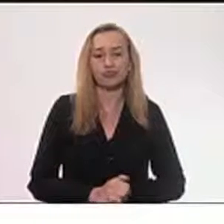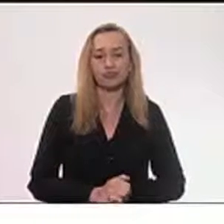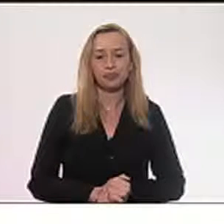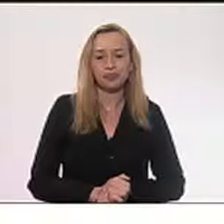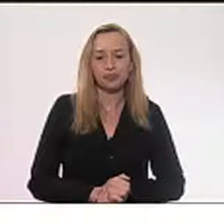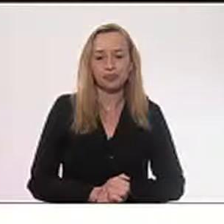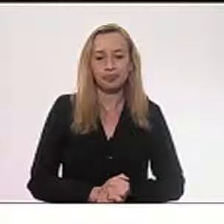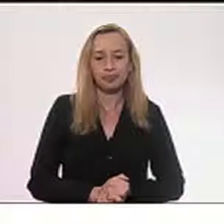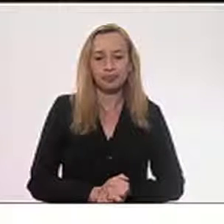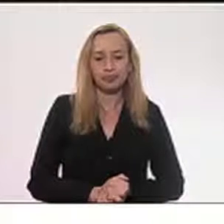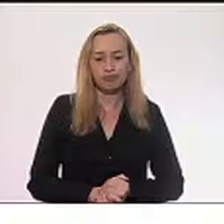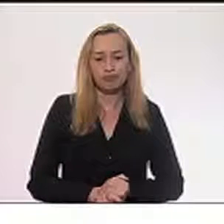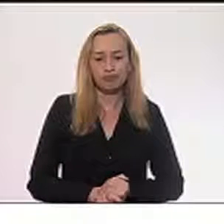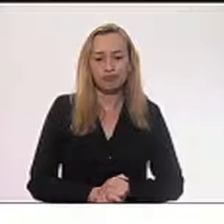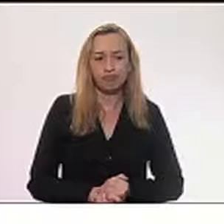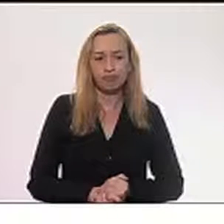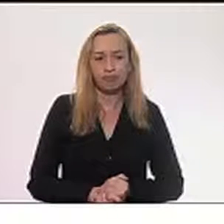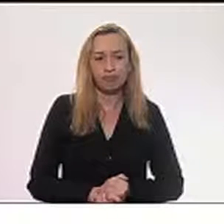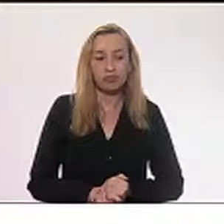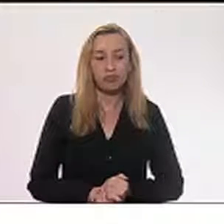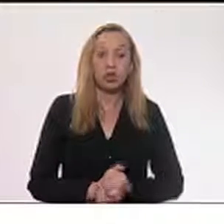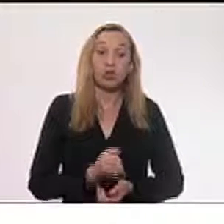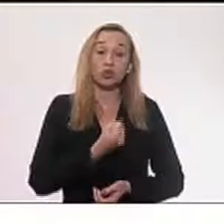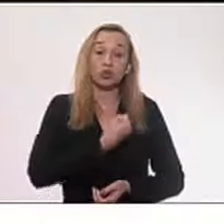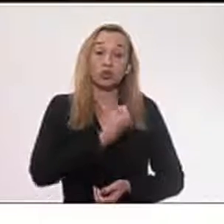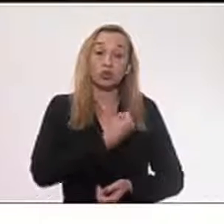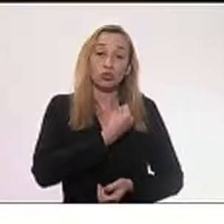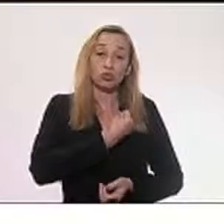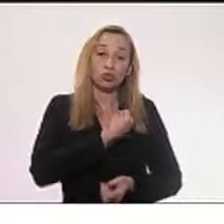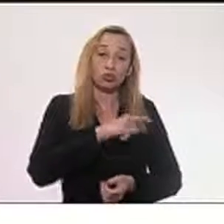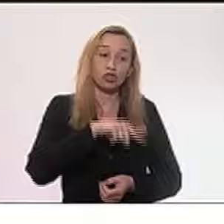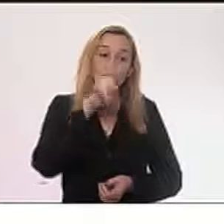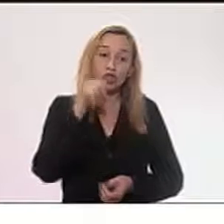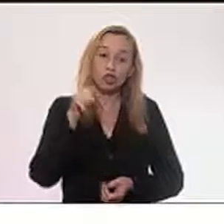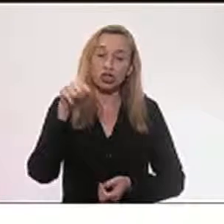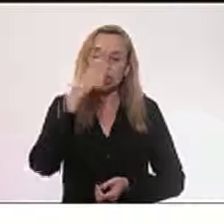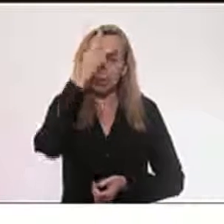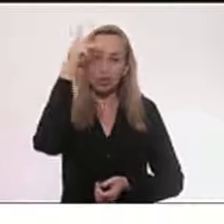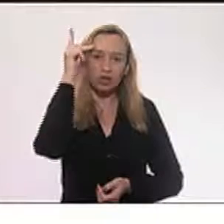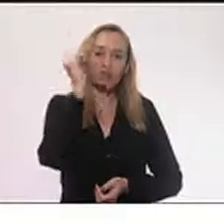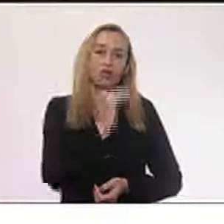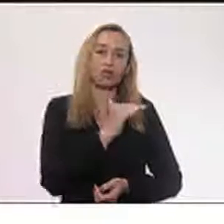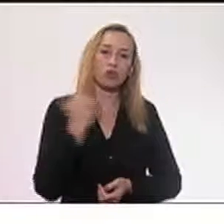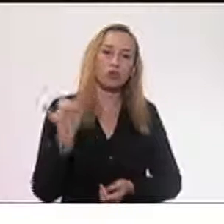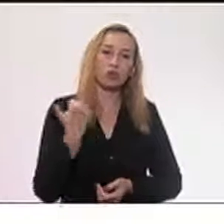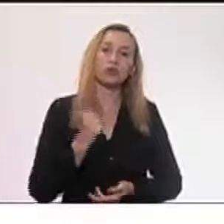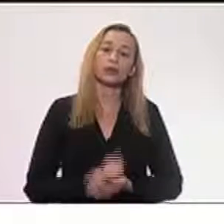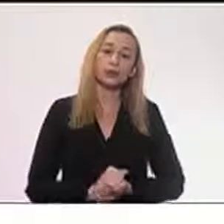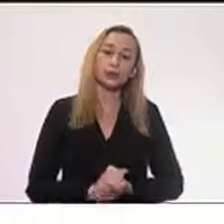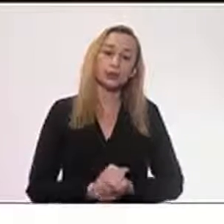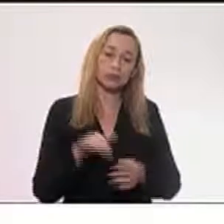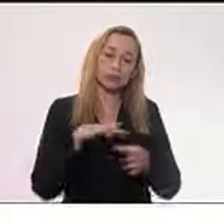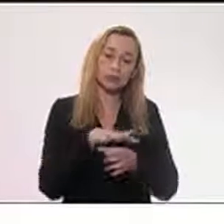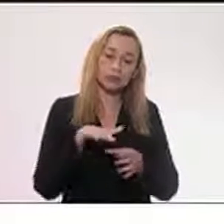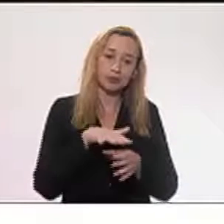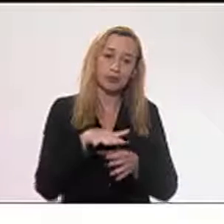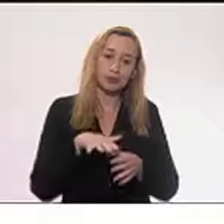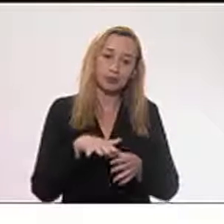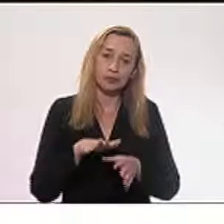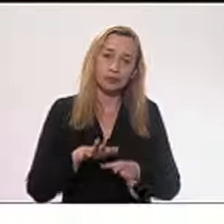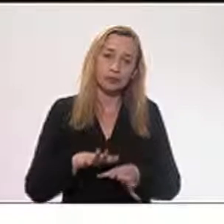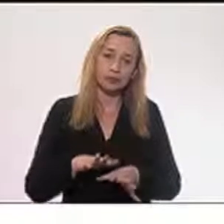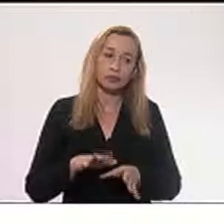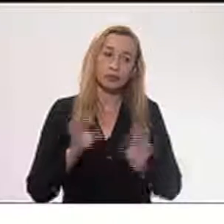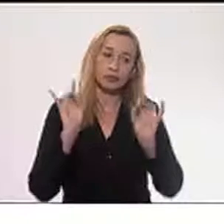as planilhas, engrossa as estatísticas de pessoas assassinadas em áreas populares,